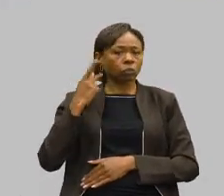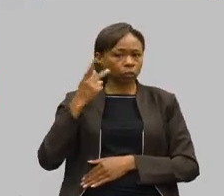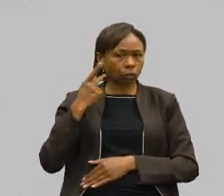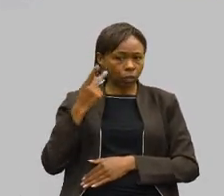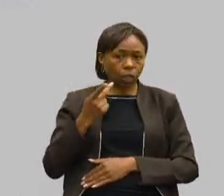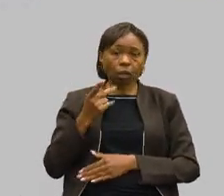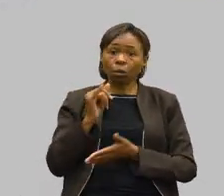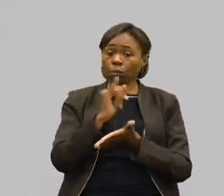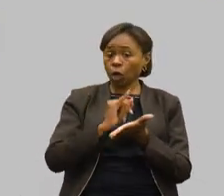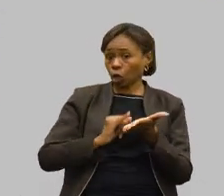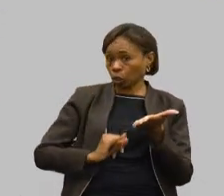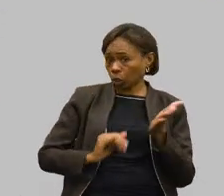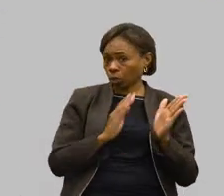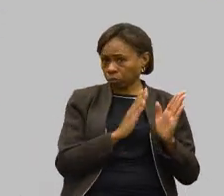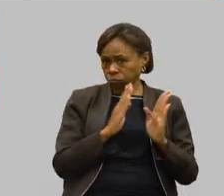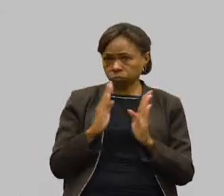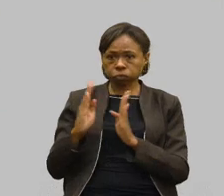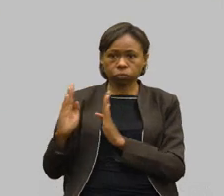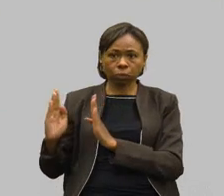inscrição.